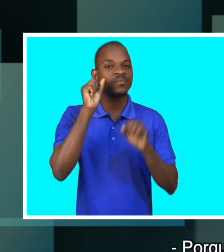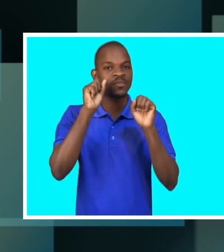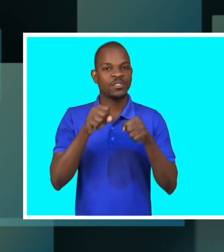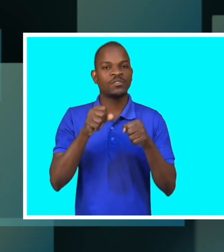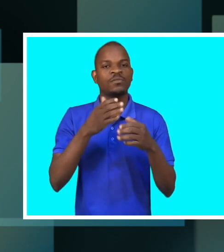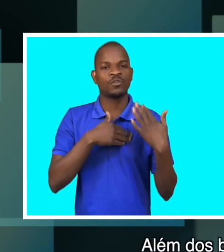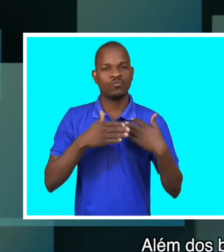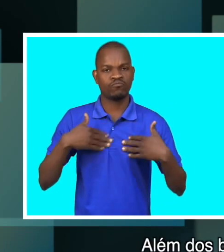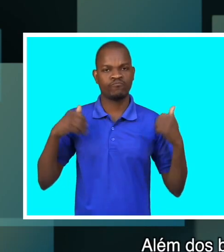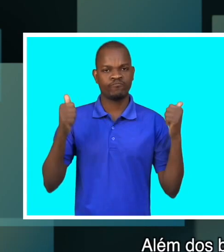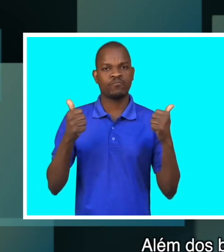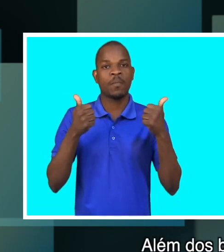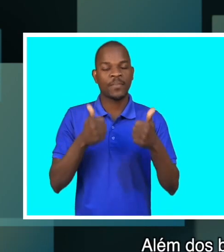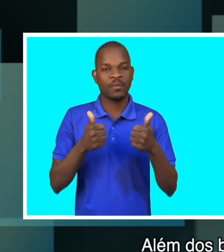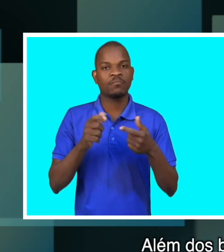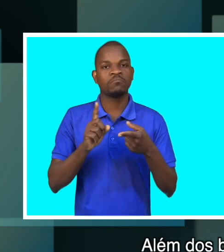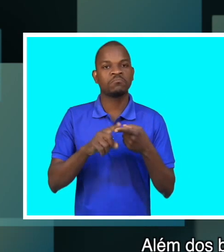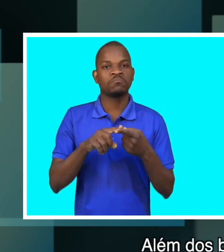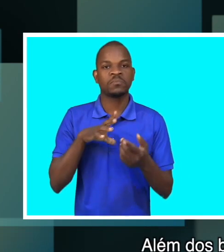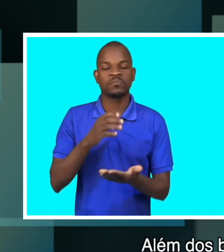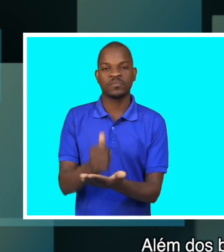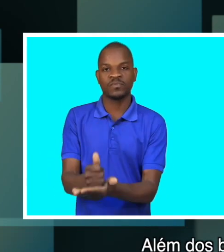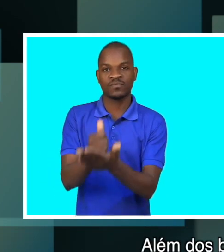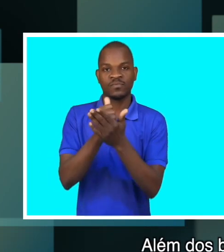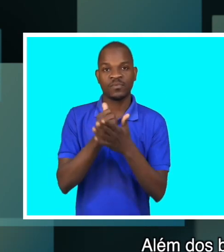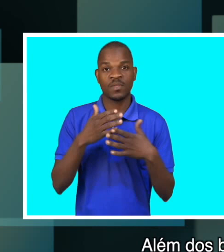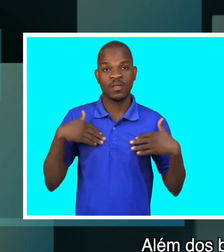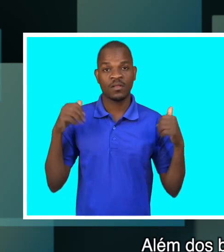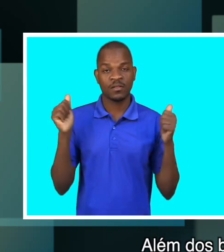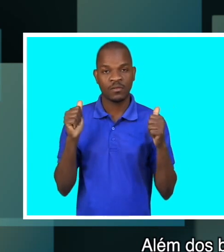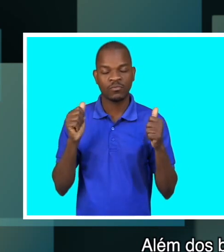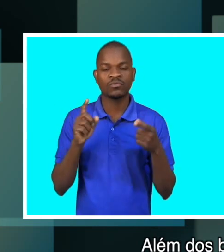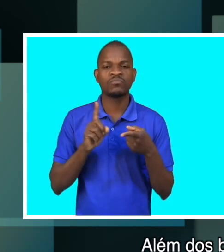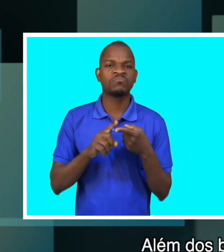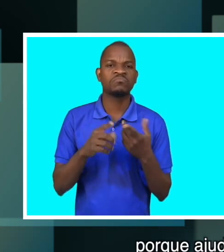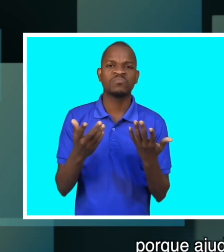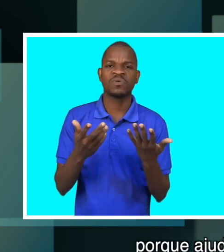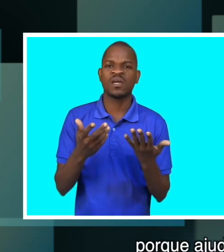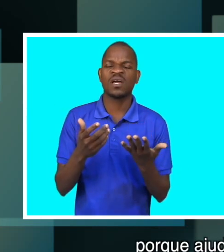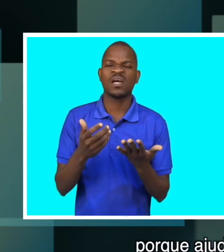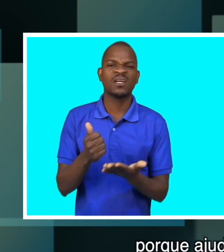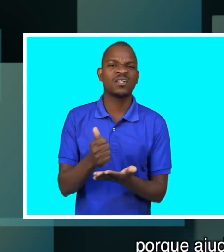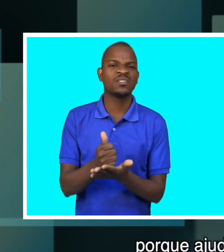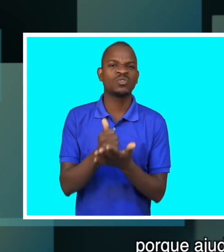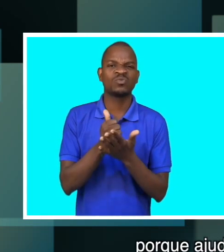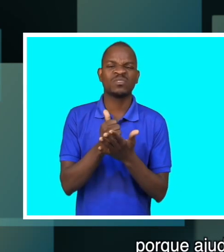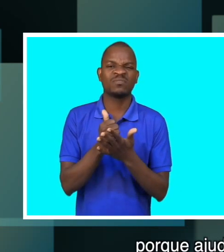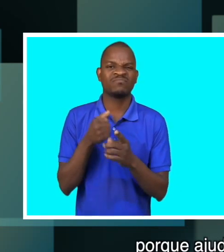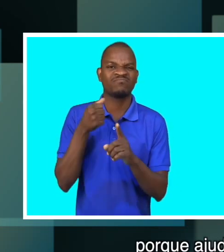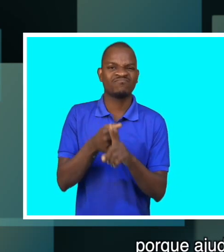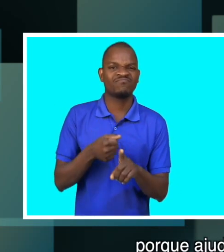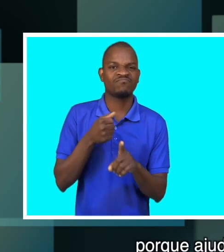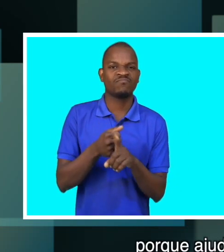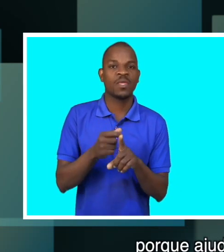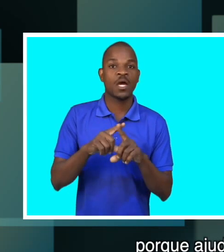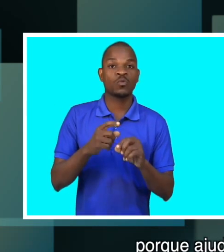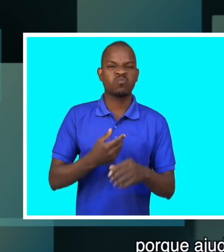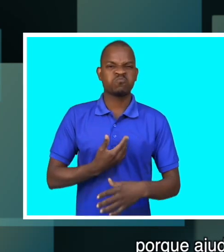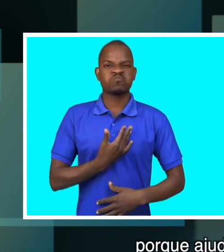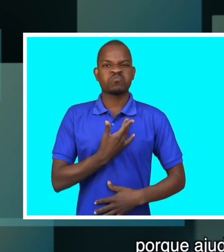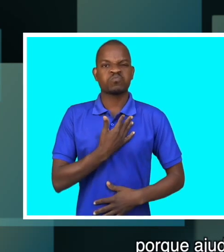saudável Além dos benefícios da saúde tem a parte emocional que é muito importante A yoga ajuda muito a combater a ansiedade